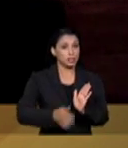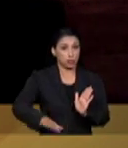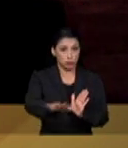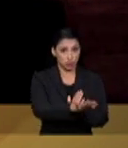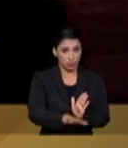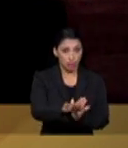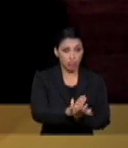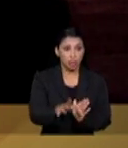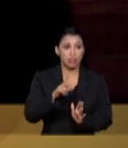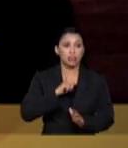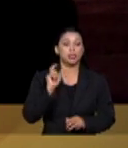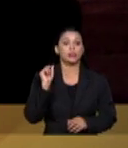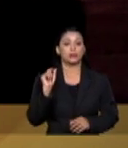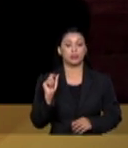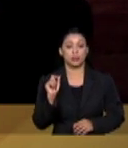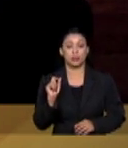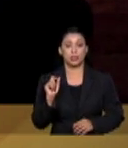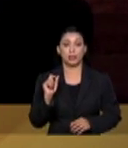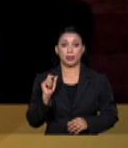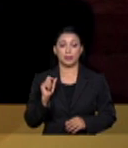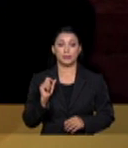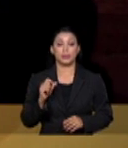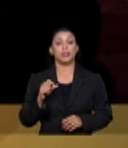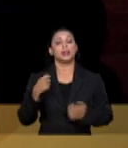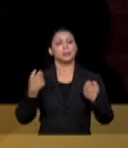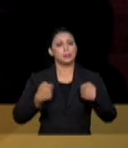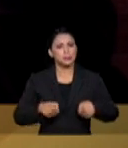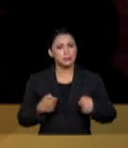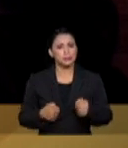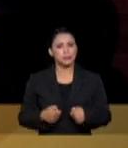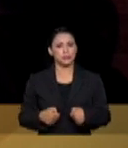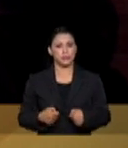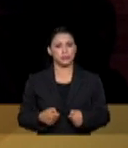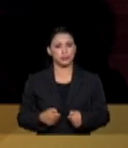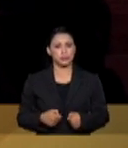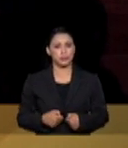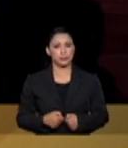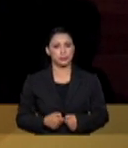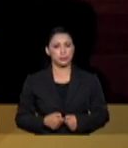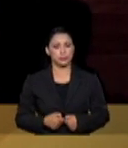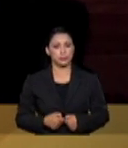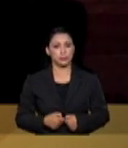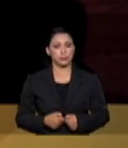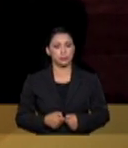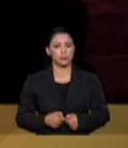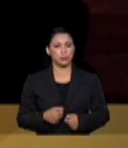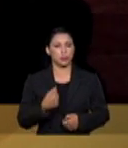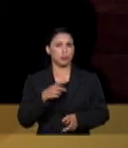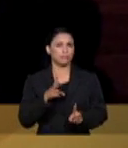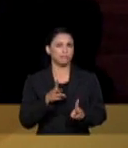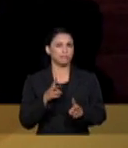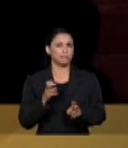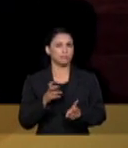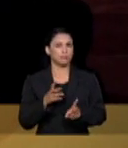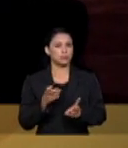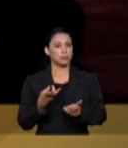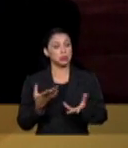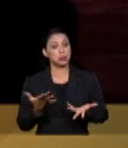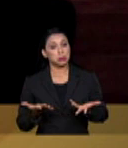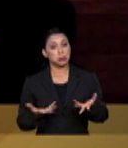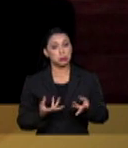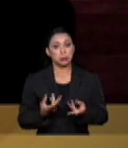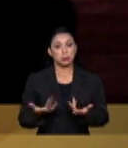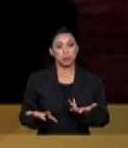configuram-se em demanda e por essência e aqui não me parece nessa